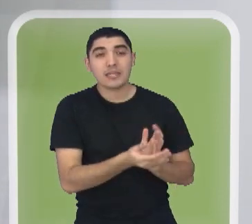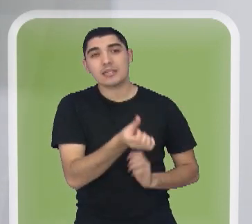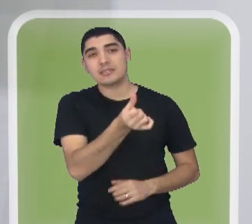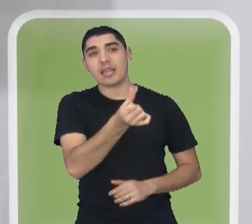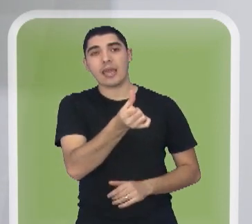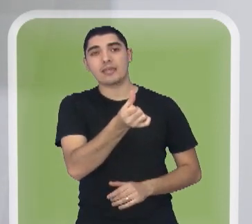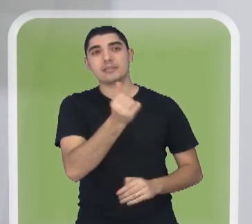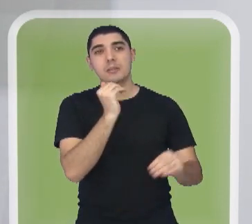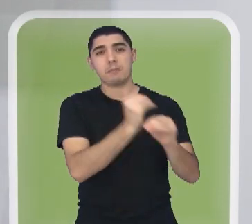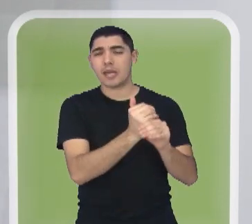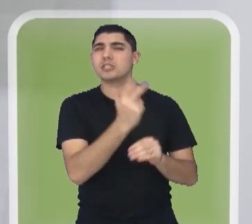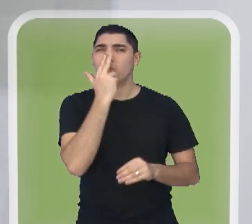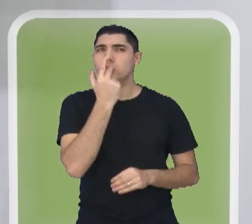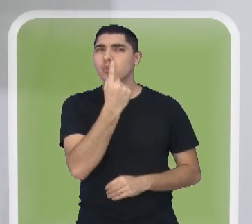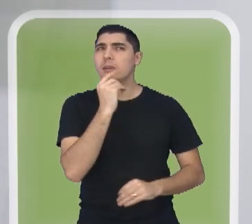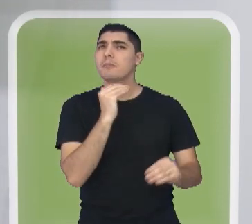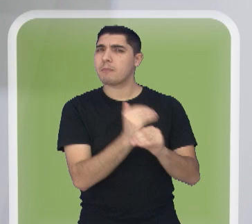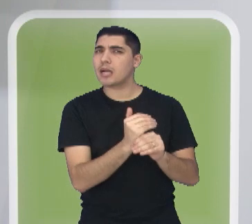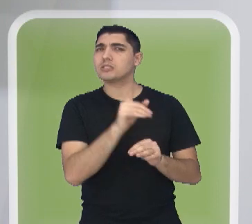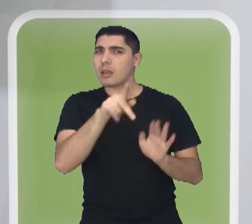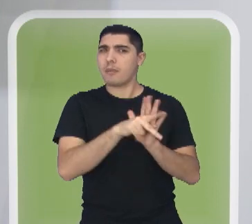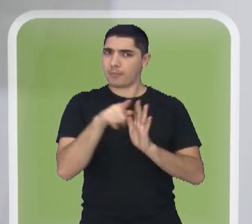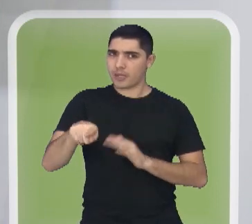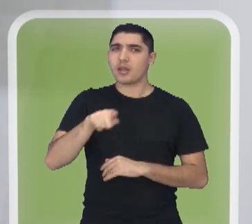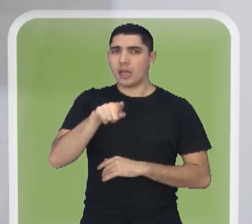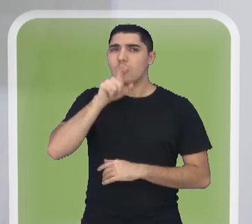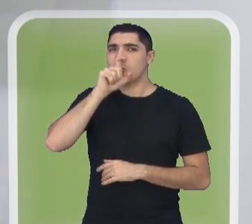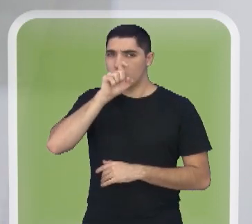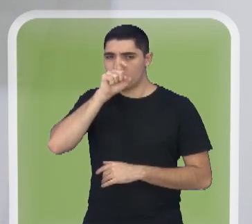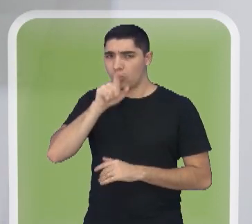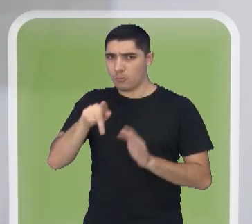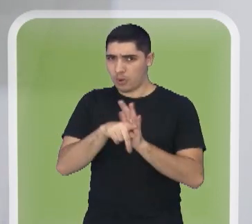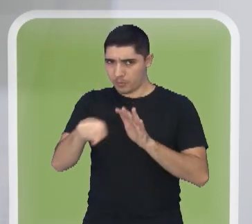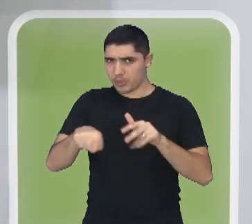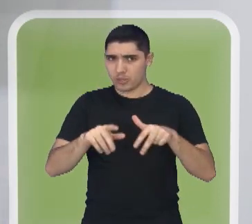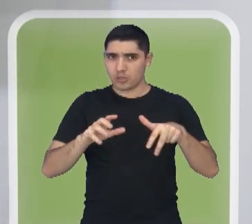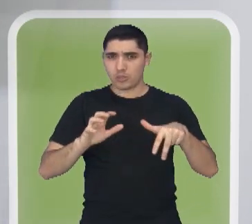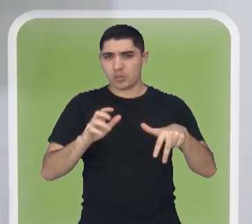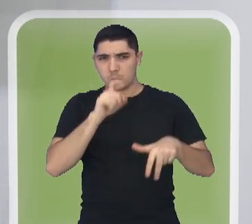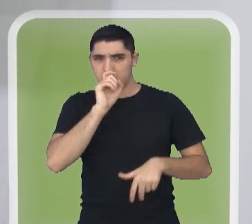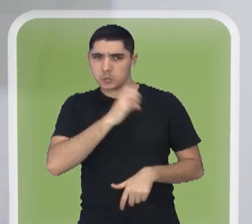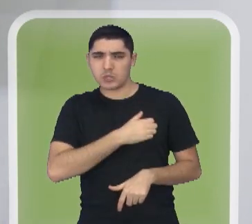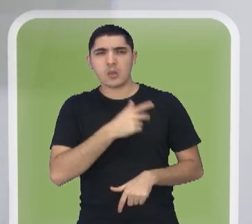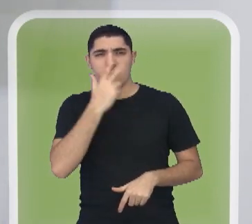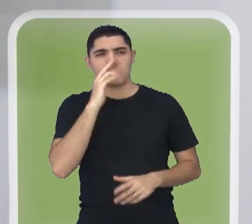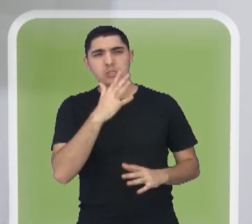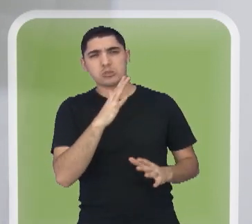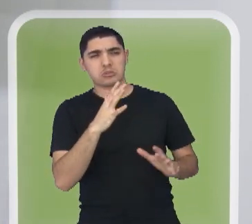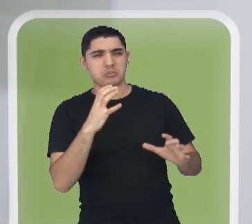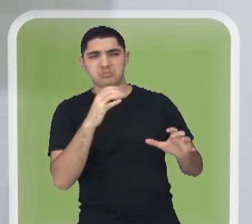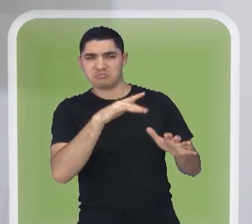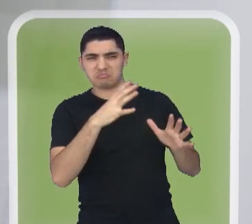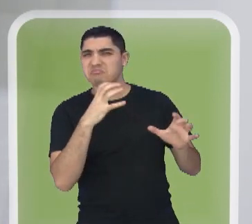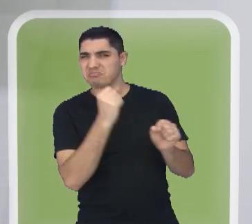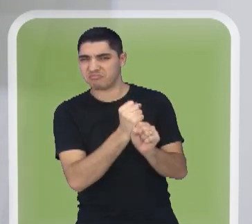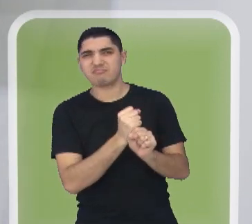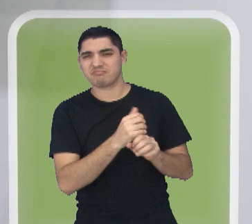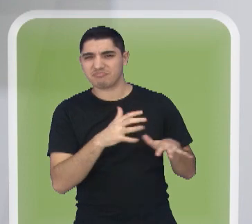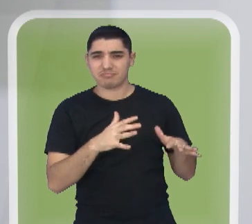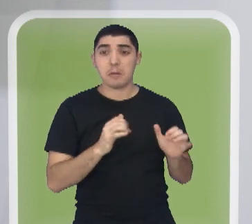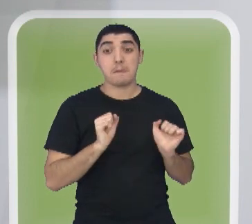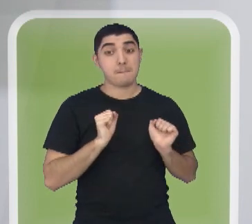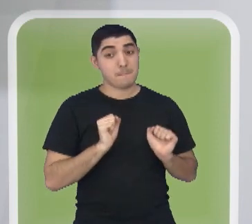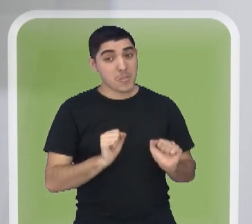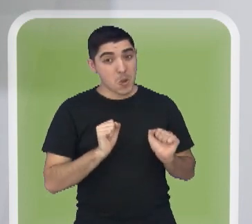empate foi contra o São José, pelo que o Paulo me falou. São mais de 200 gols sofridos e 23 marcados, algo assim. Então...